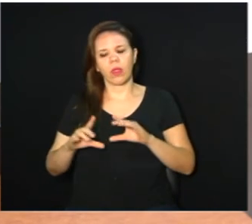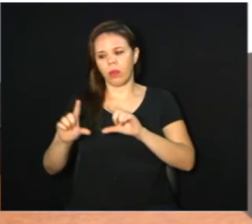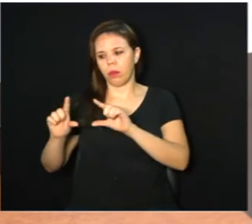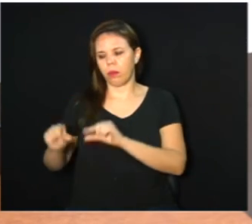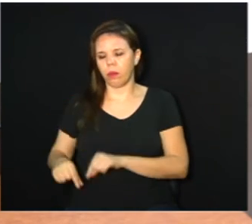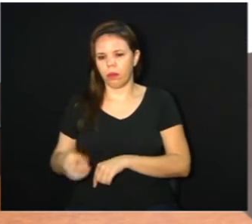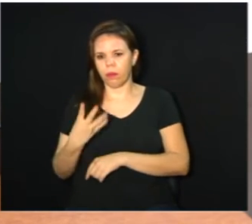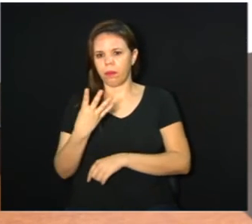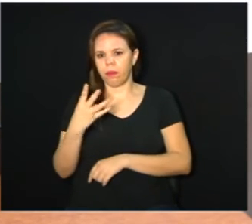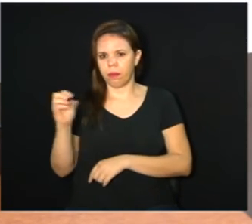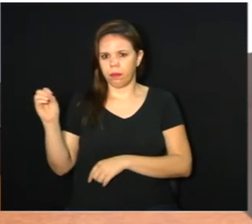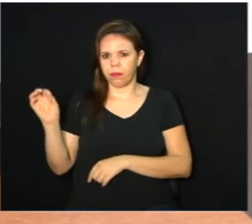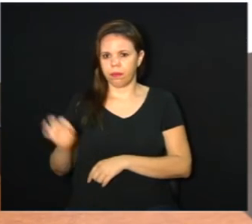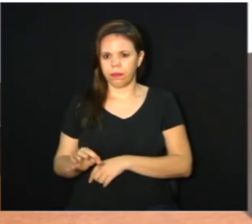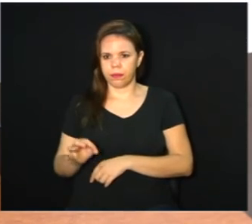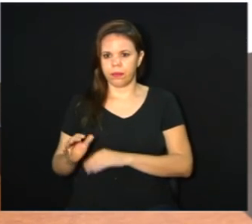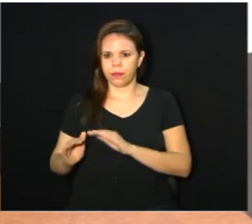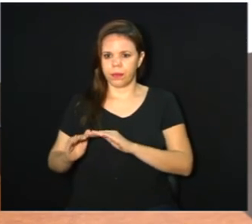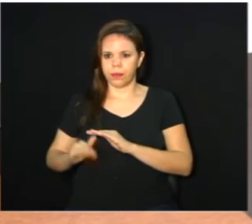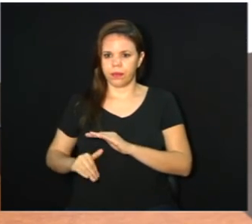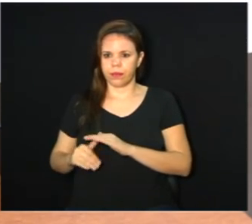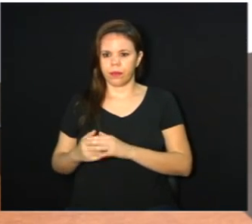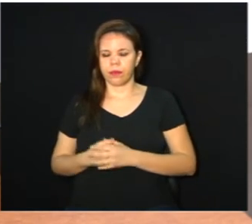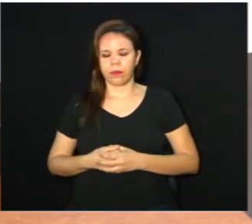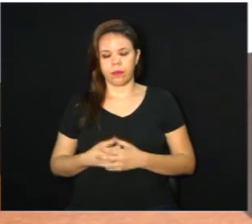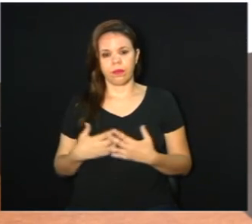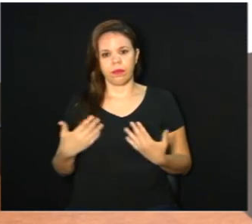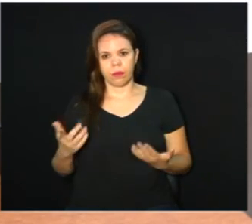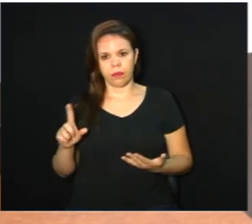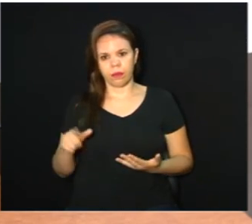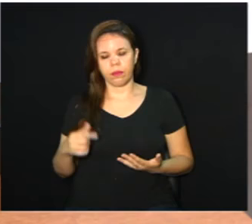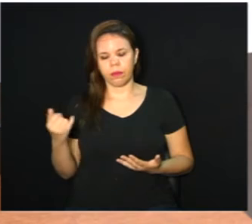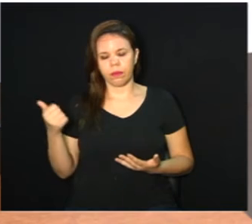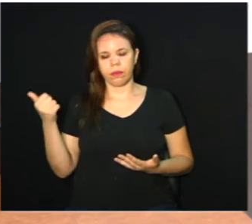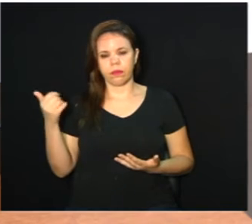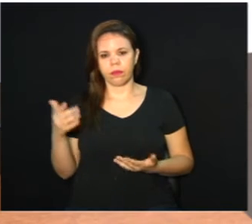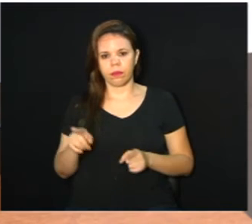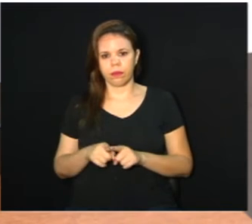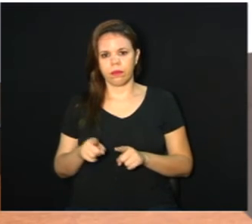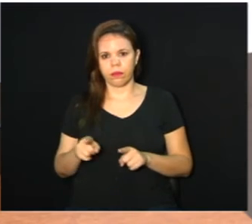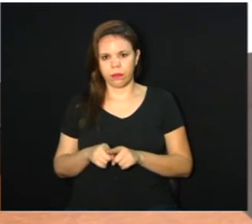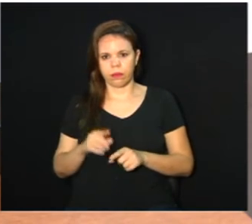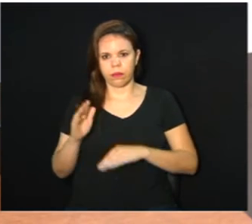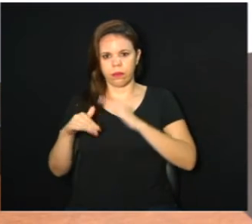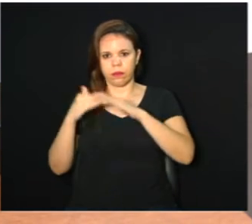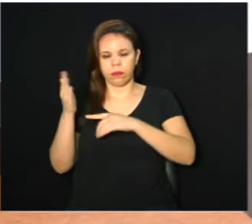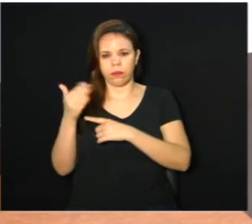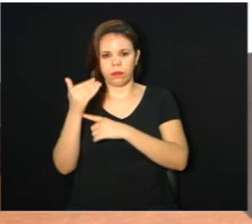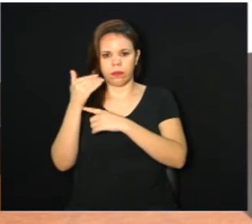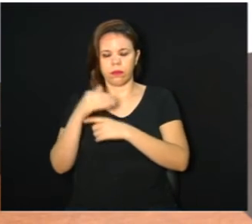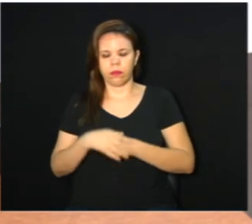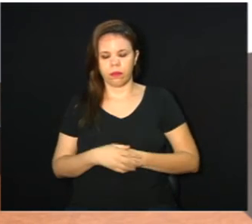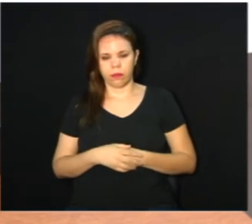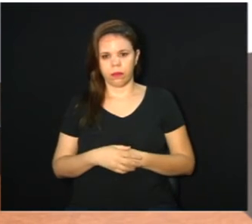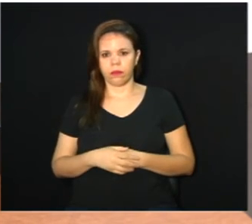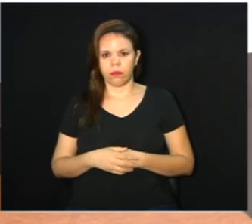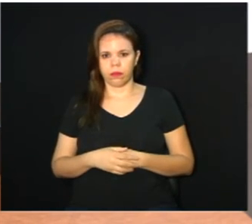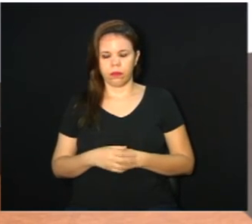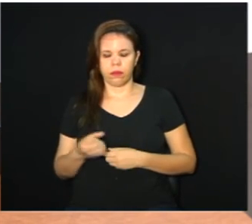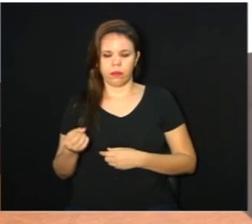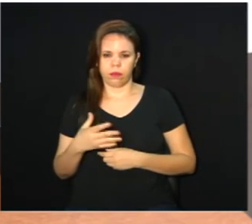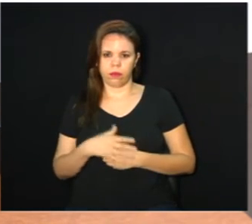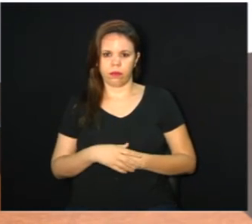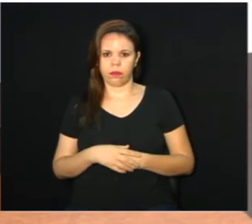de 40% e vem caindo ainda. Então, isso é muito positivo para a disseminação das tecnologias.